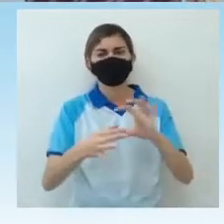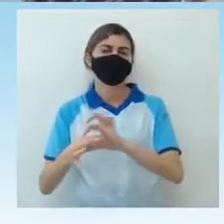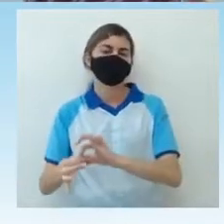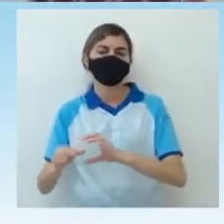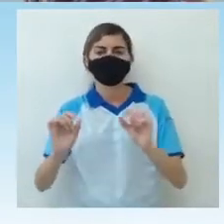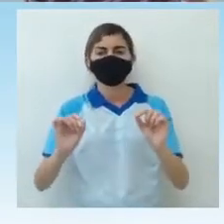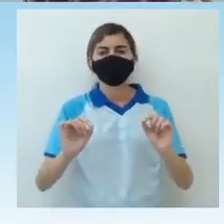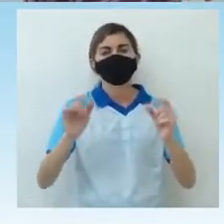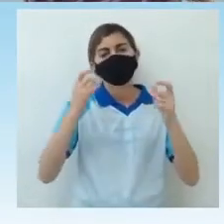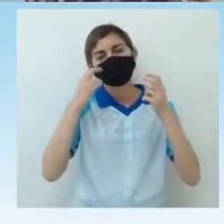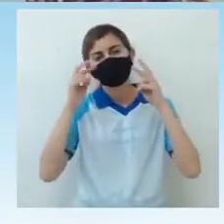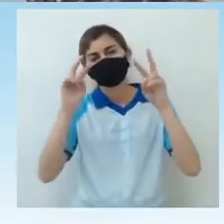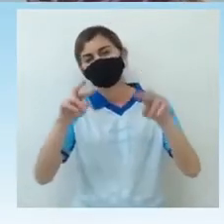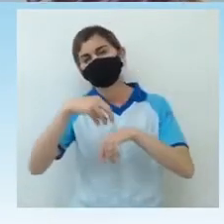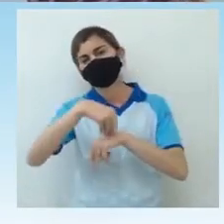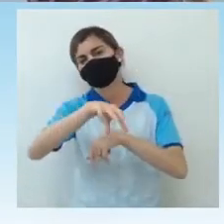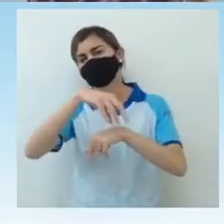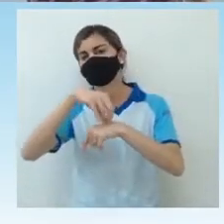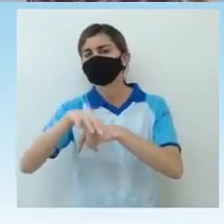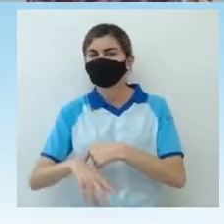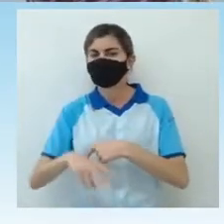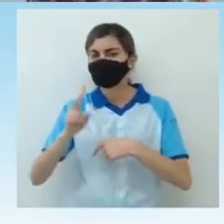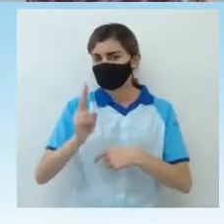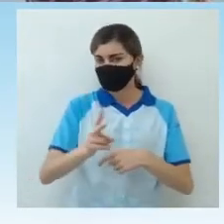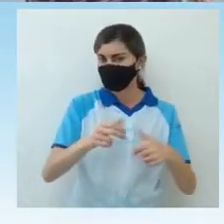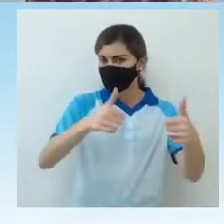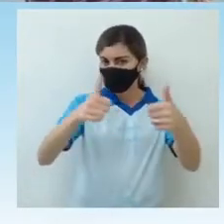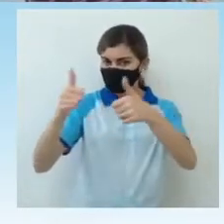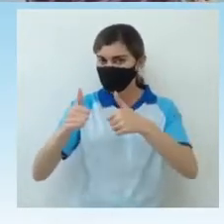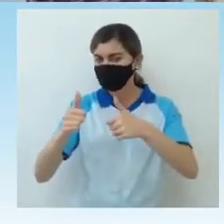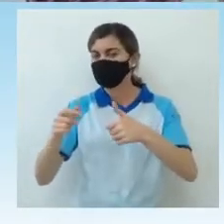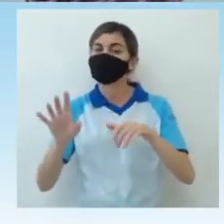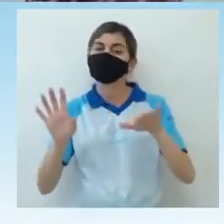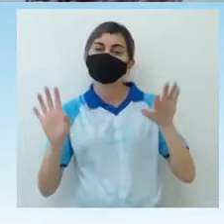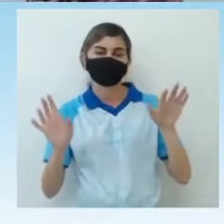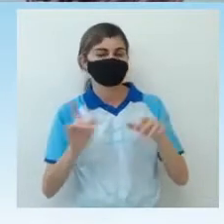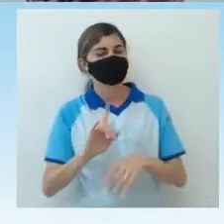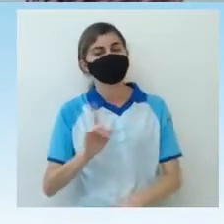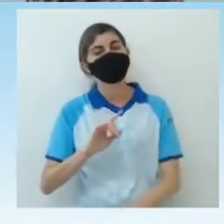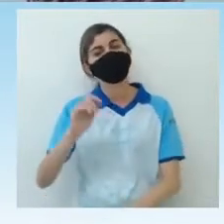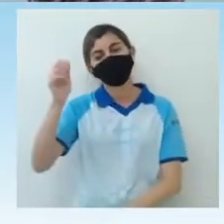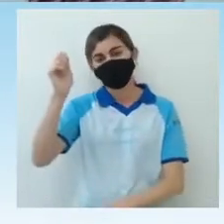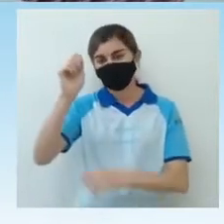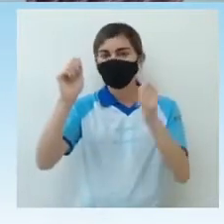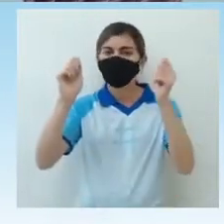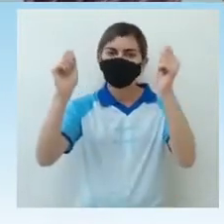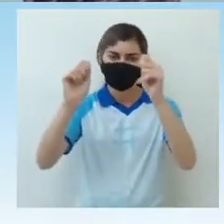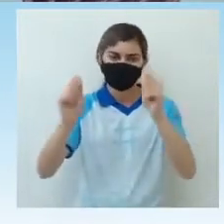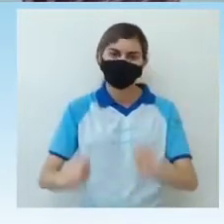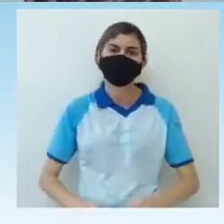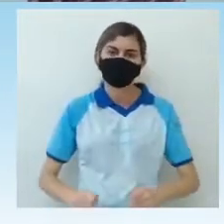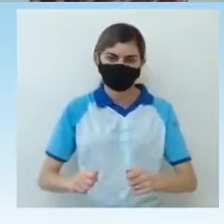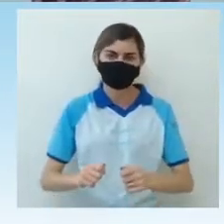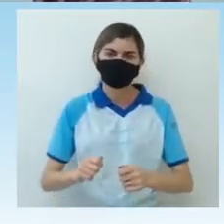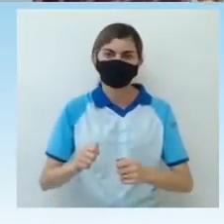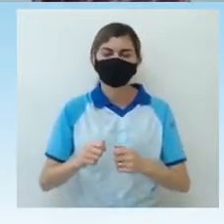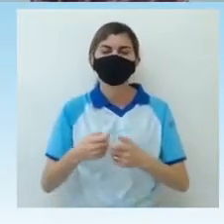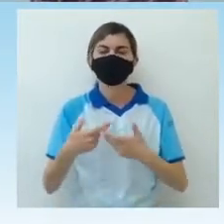aquilo que o artista quer passar. Nem sempre é agradável à realidade. Então, a obra de arte também tem